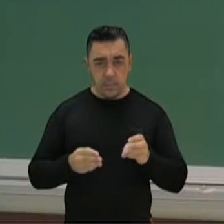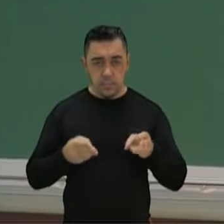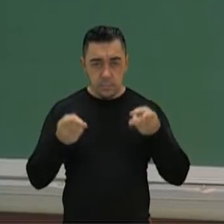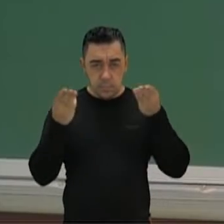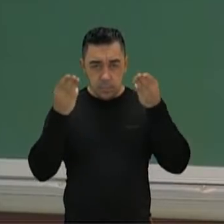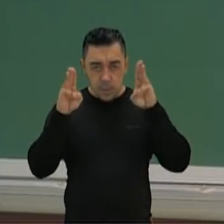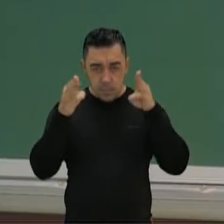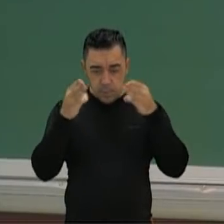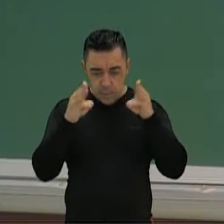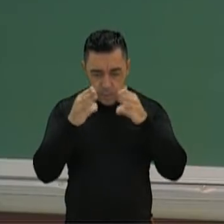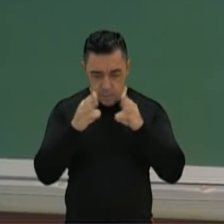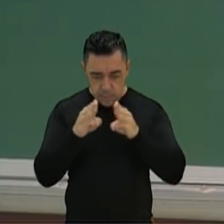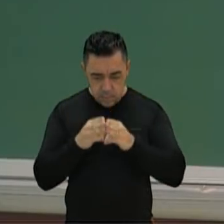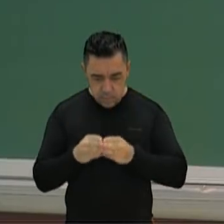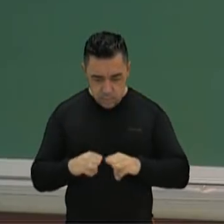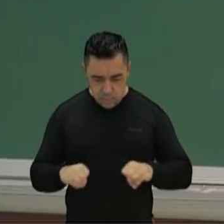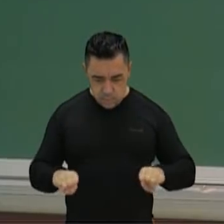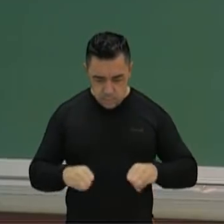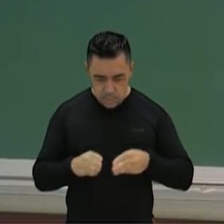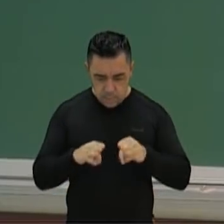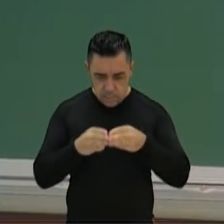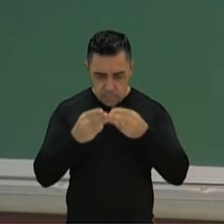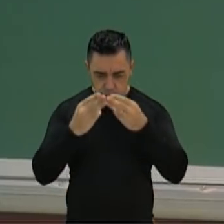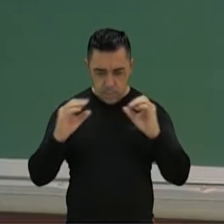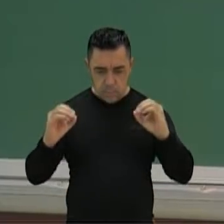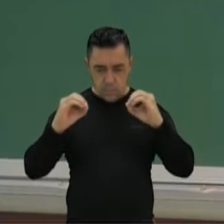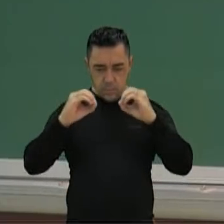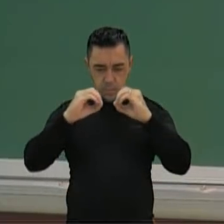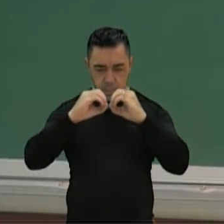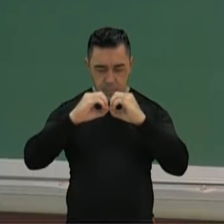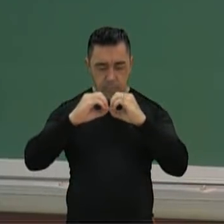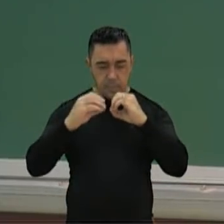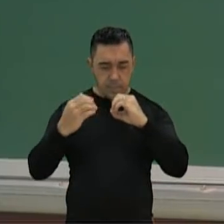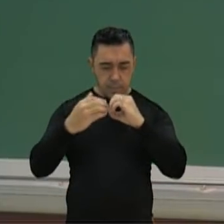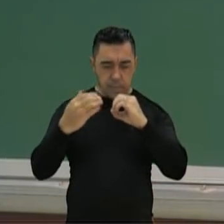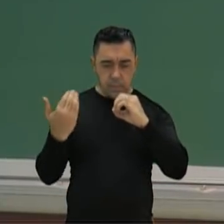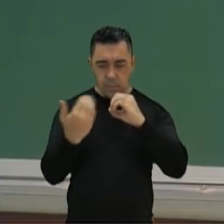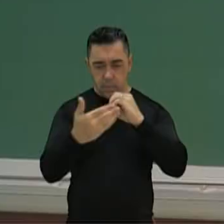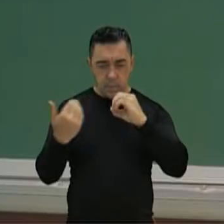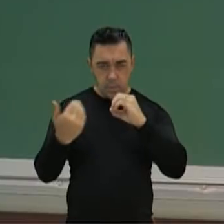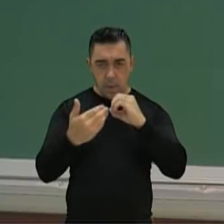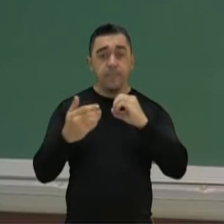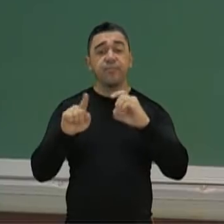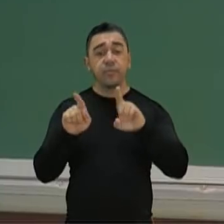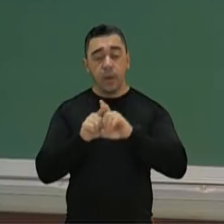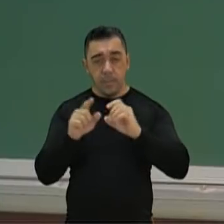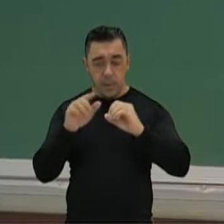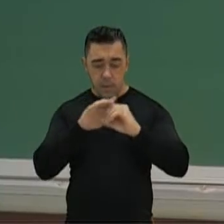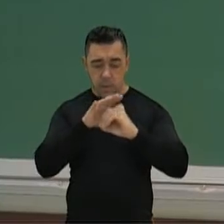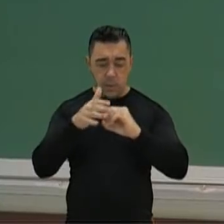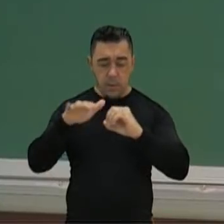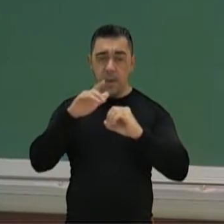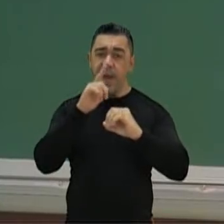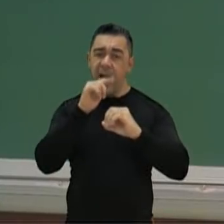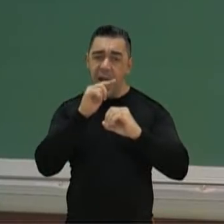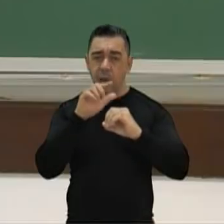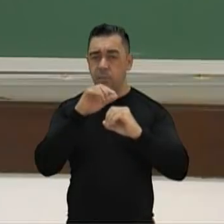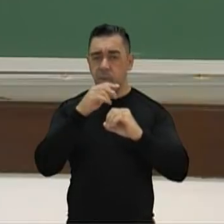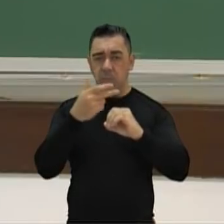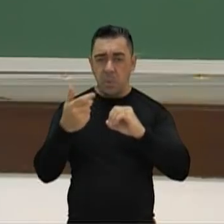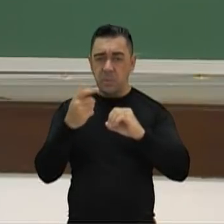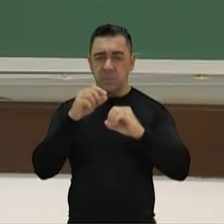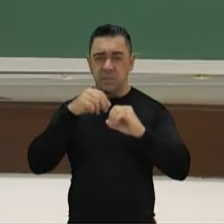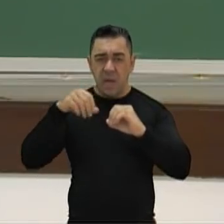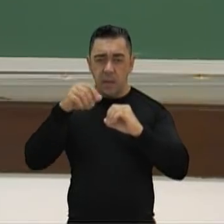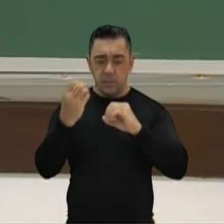membrana plasmática, para que a célula possa se comunicar com o meio externo, possa receber nutrientes, possa jogar fora o que ela não precisa mais,